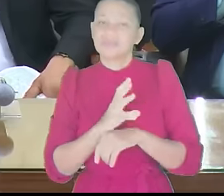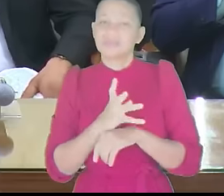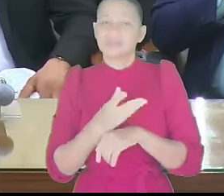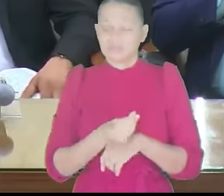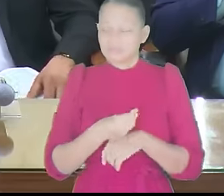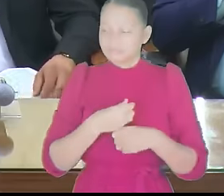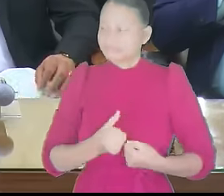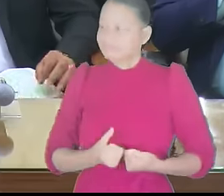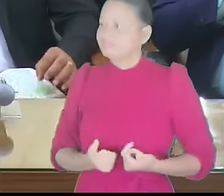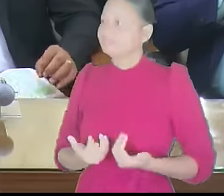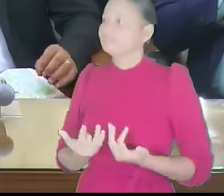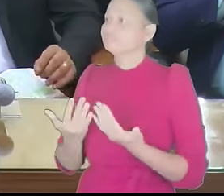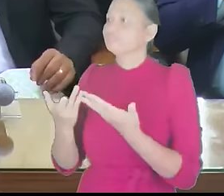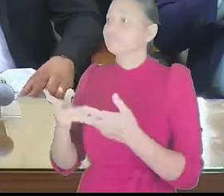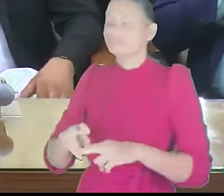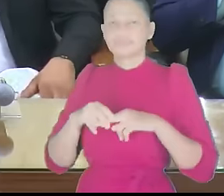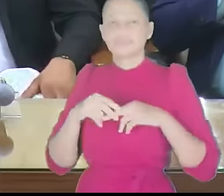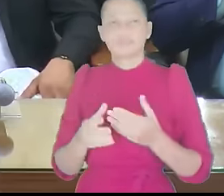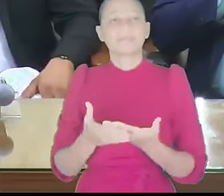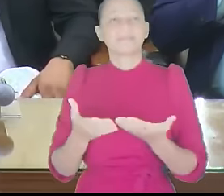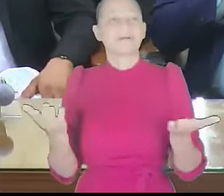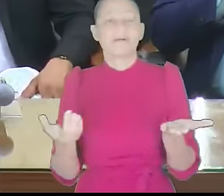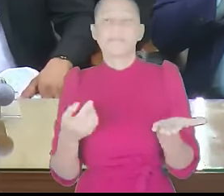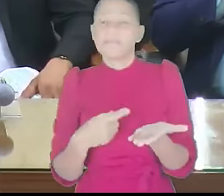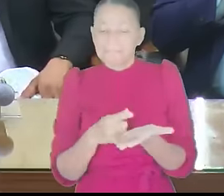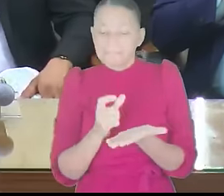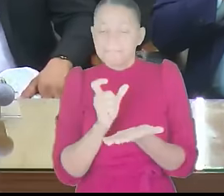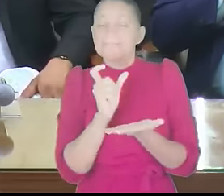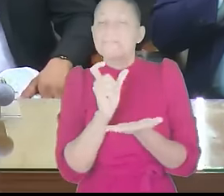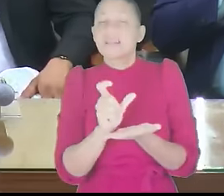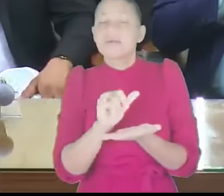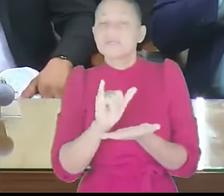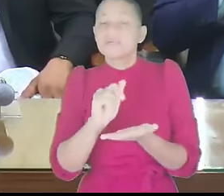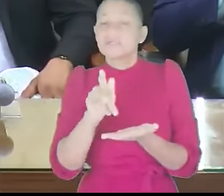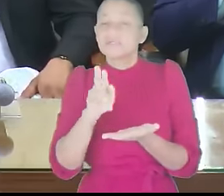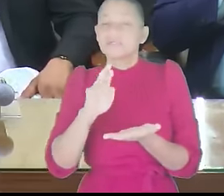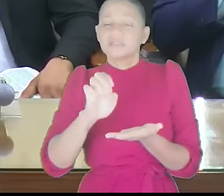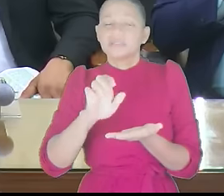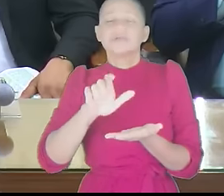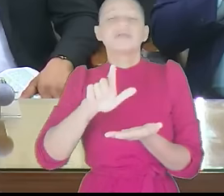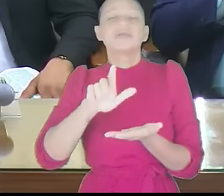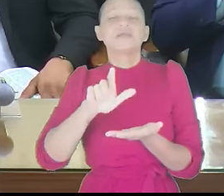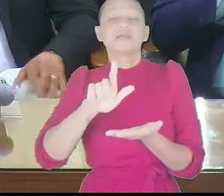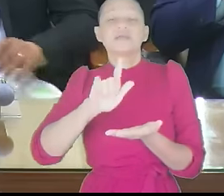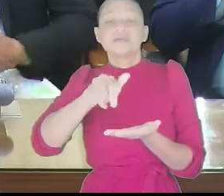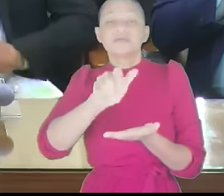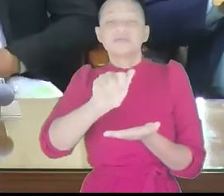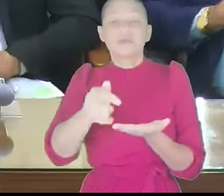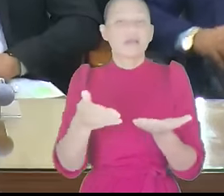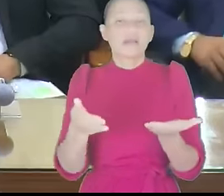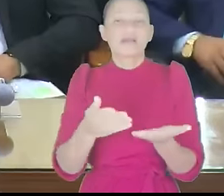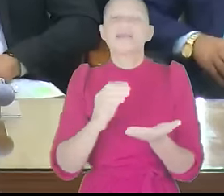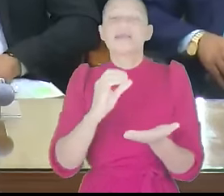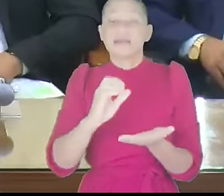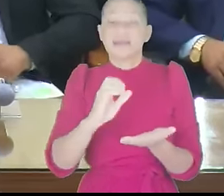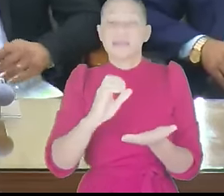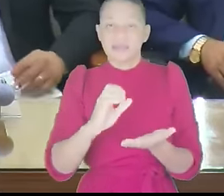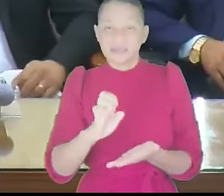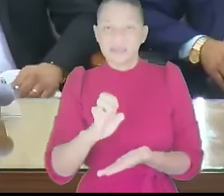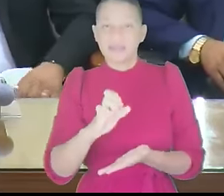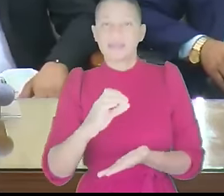mesmo por ela. E a palavra igreja, eclésia, no grego, quer dizer povo chamado para fora.